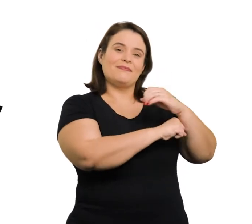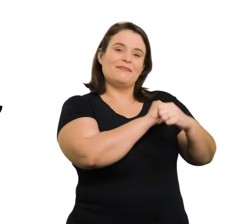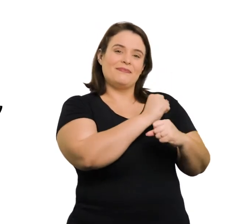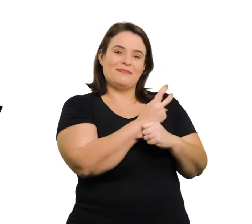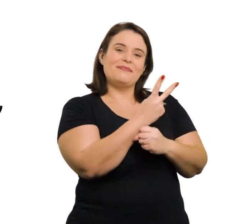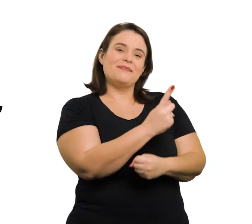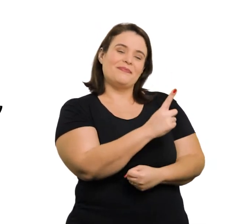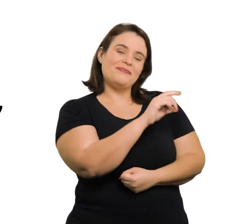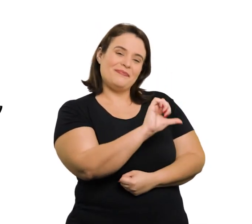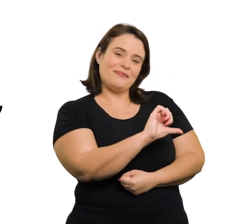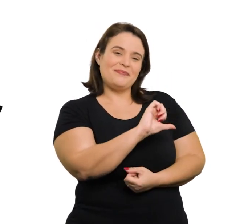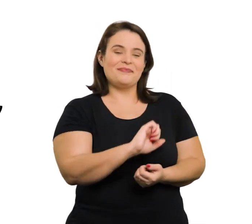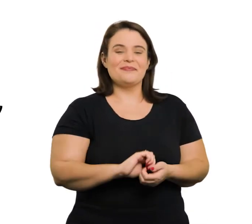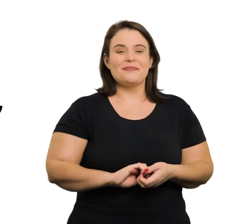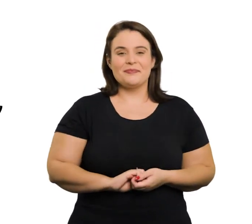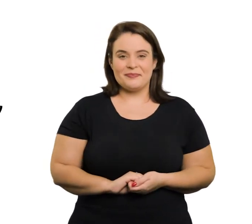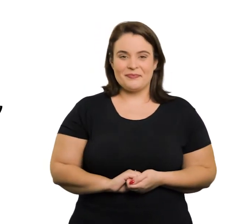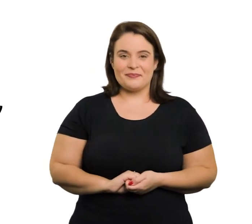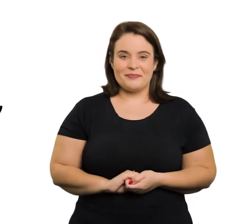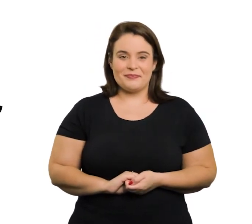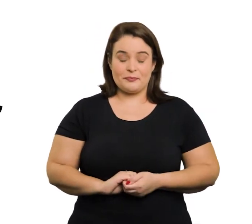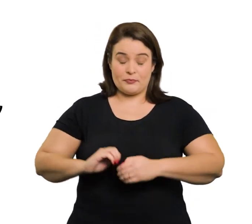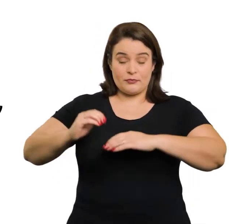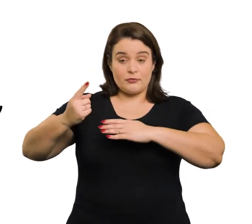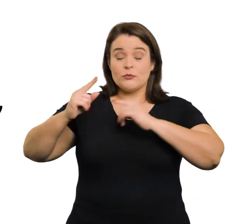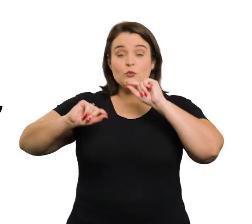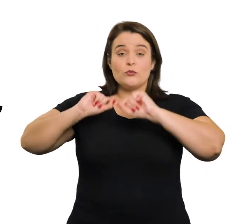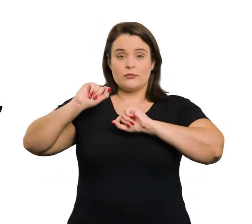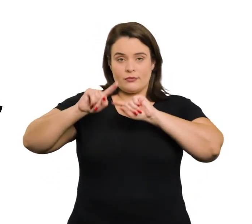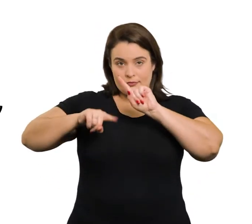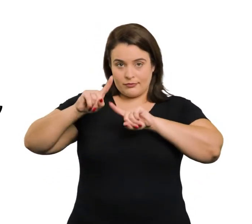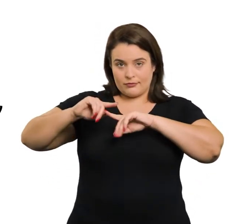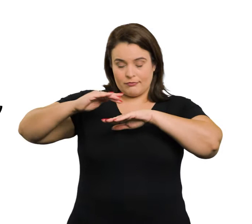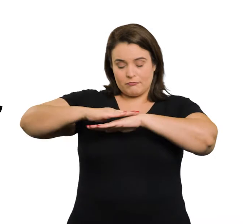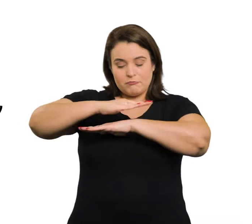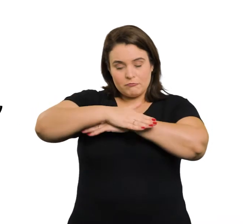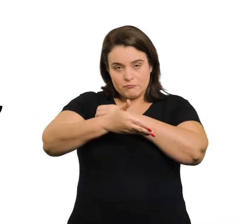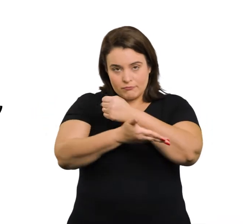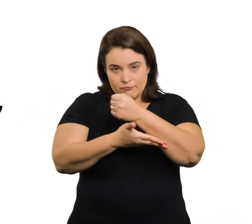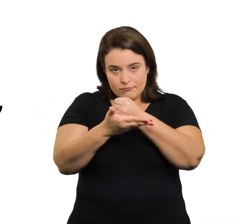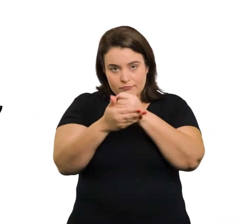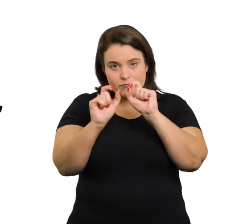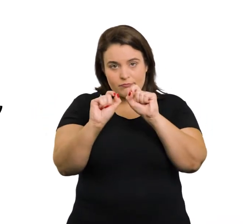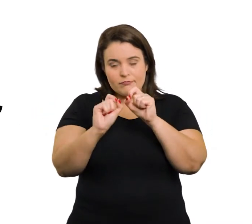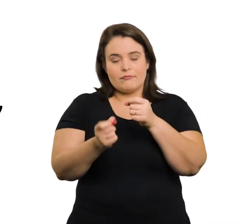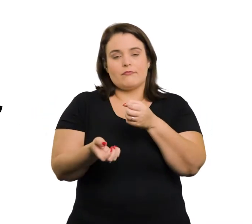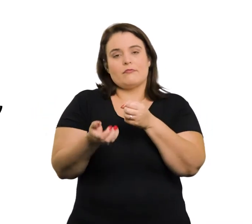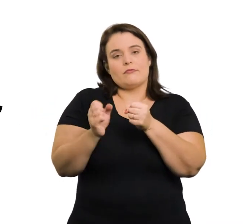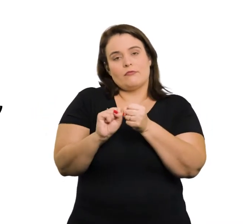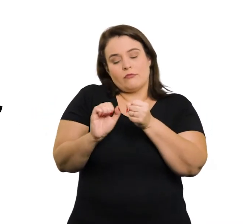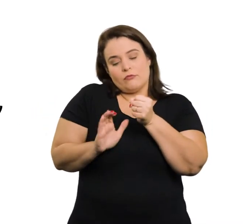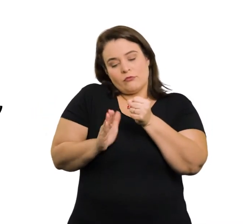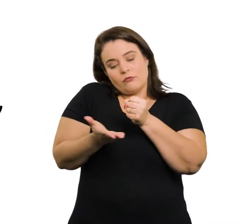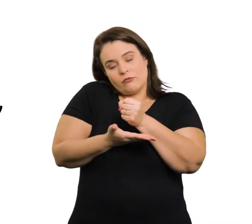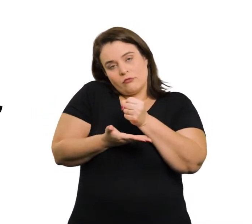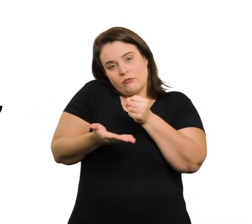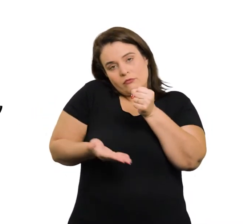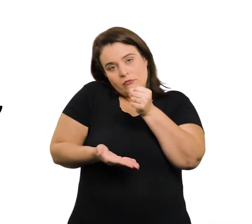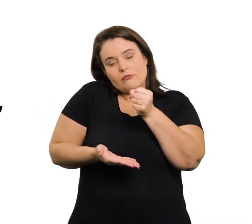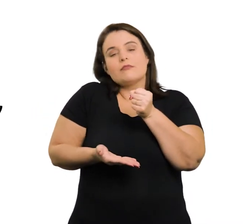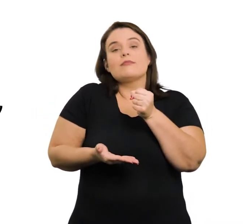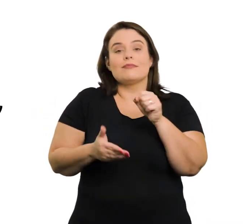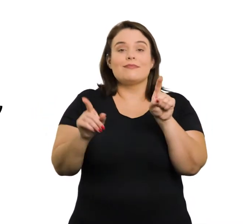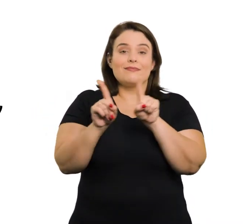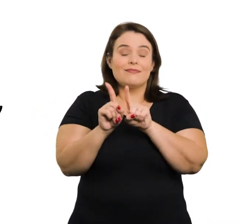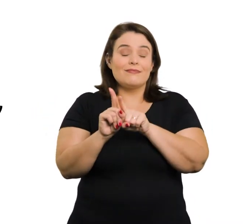58.611 de 2019. O pavimento das calçadas, constituído por base, subbase e